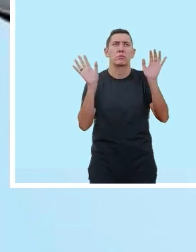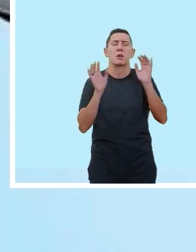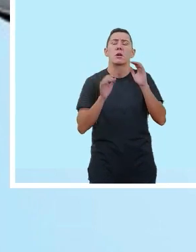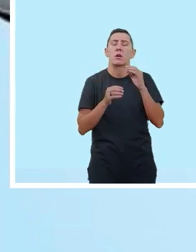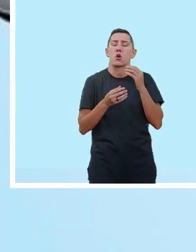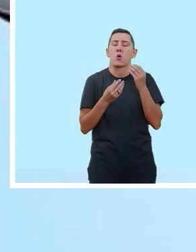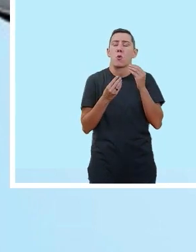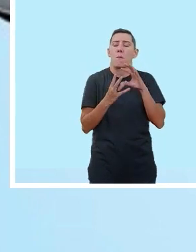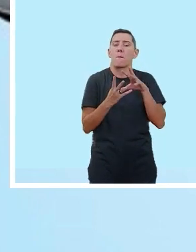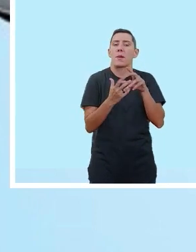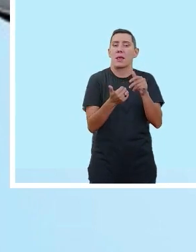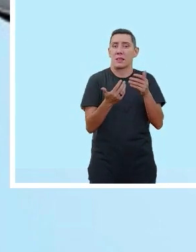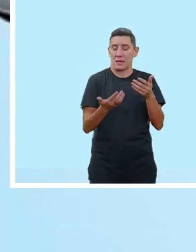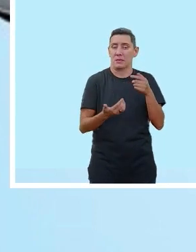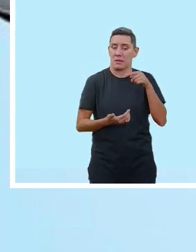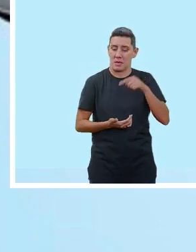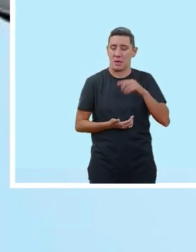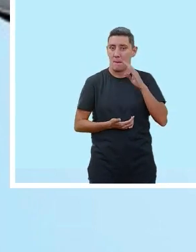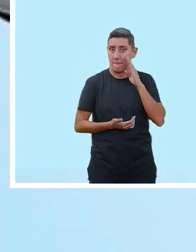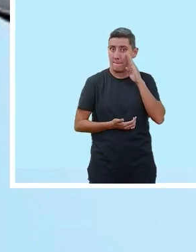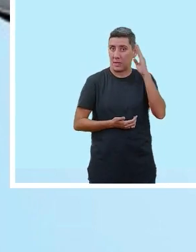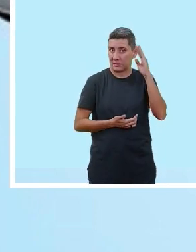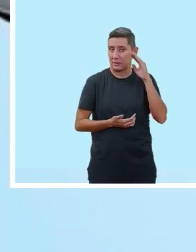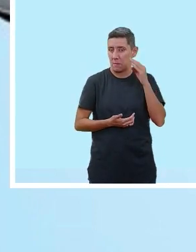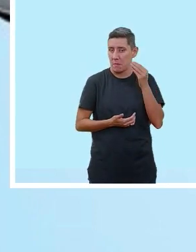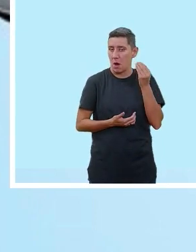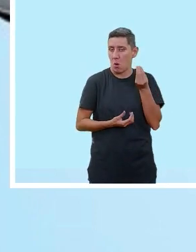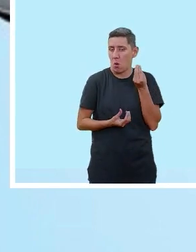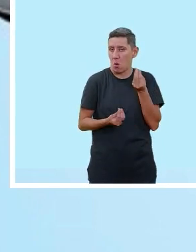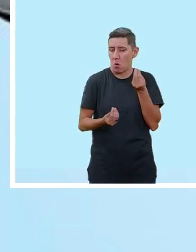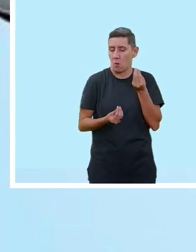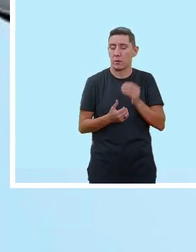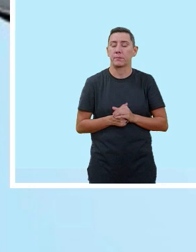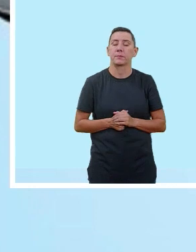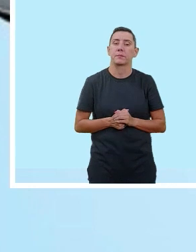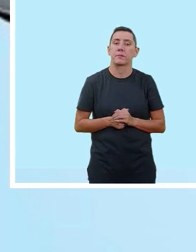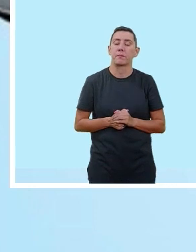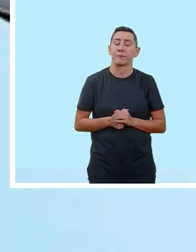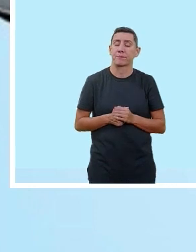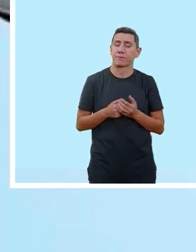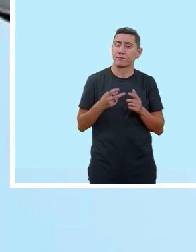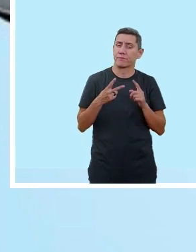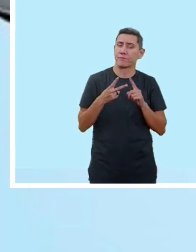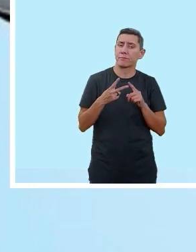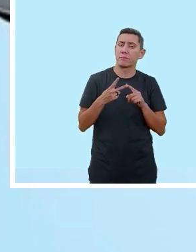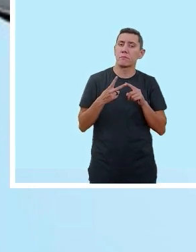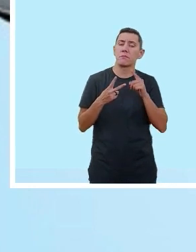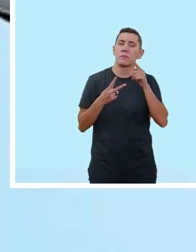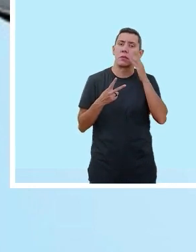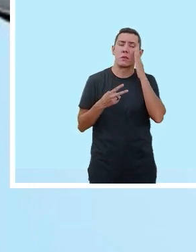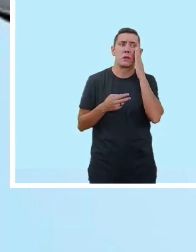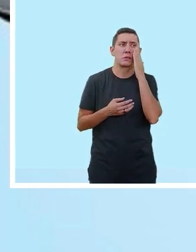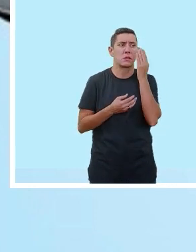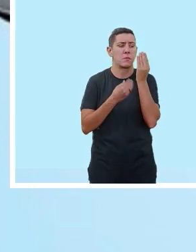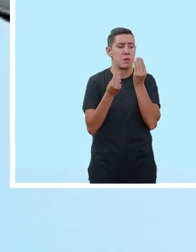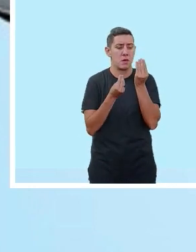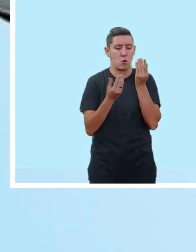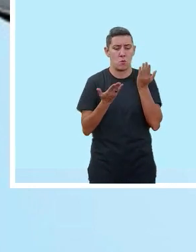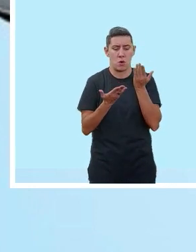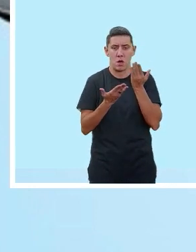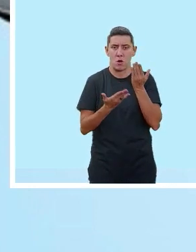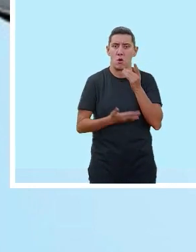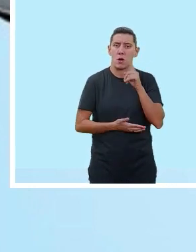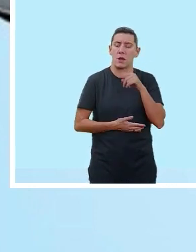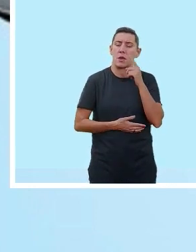das prioridades, né? Esse é o primeiro tópico. O segundo ponto é que a gente vive um processo realmente